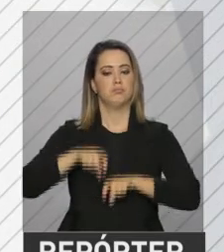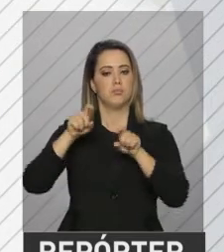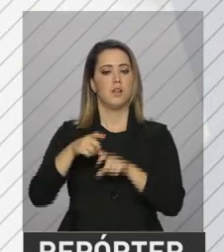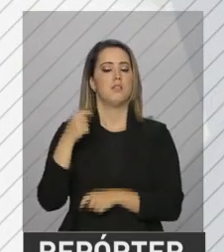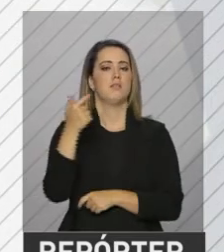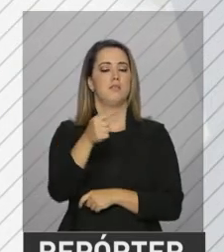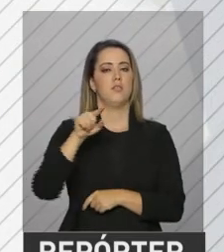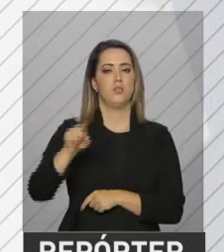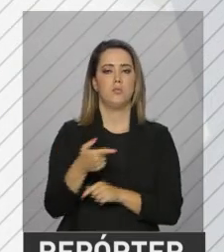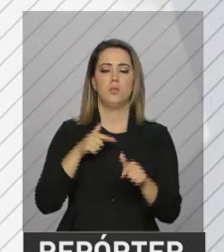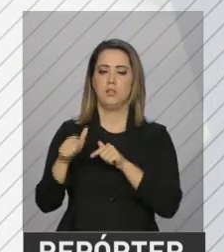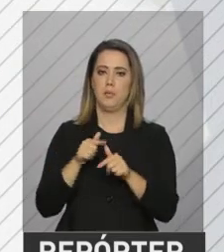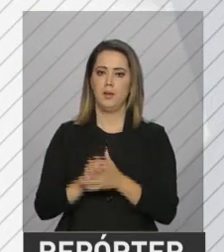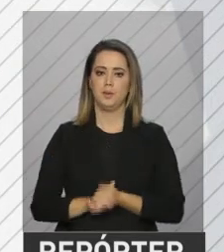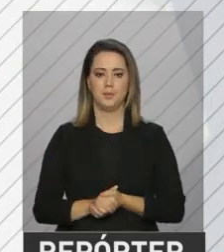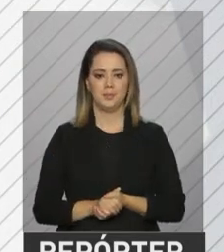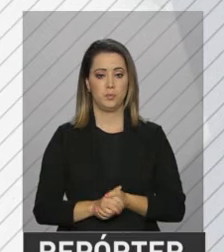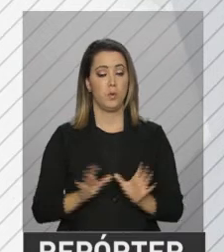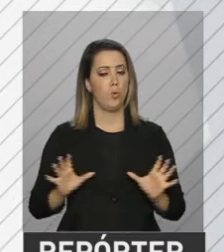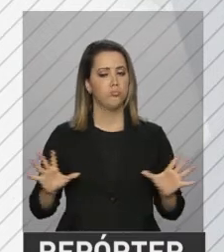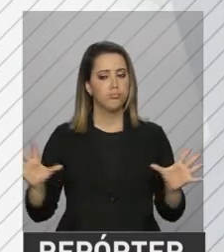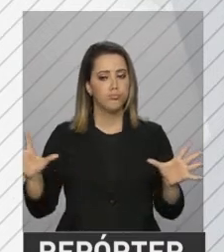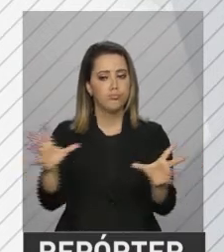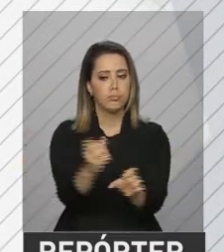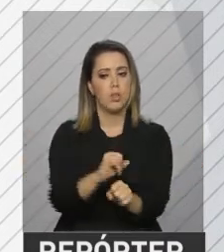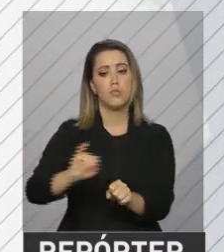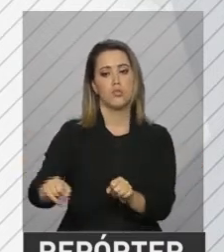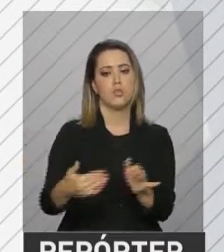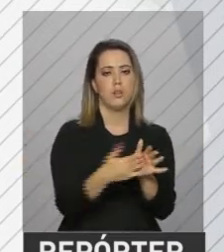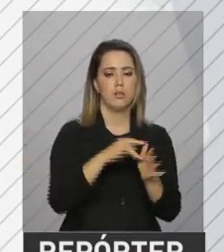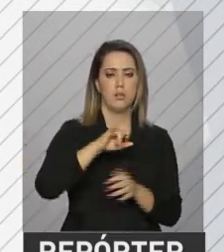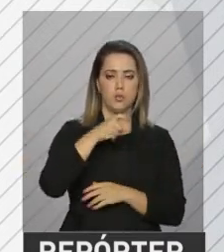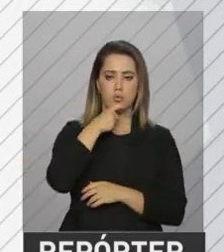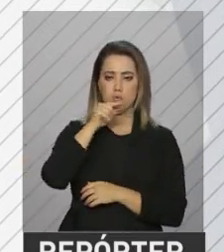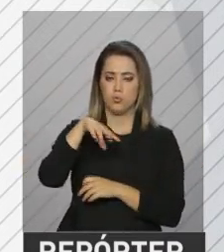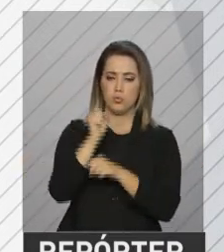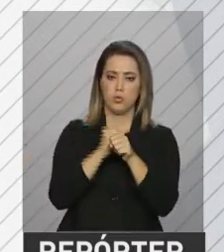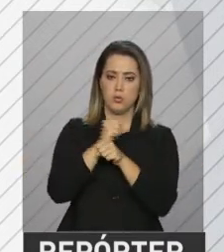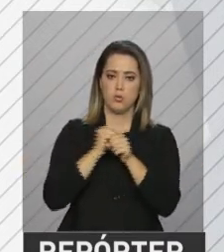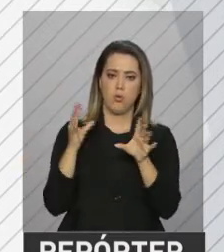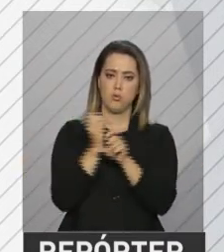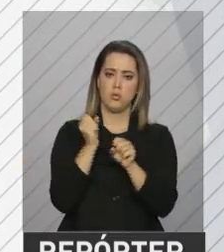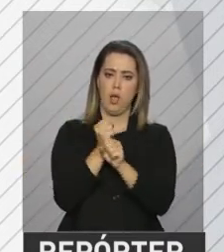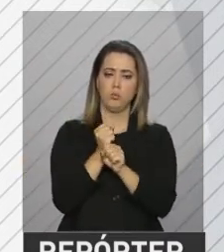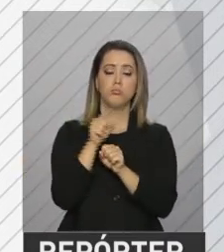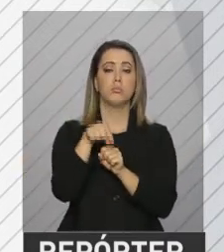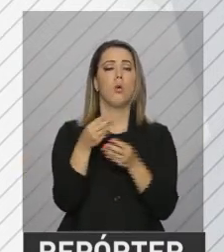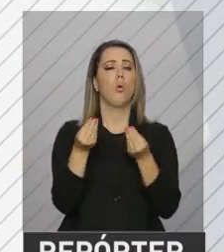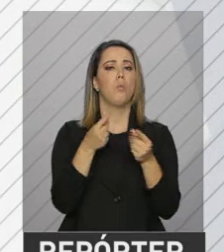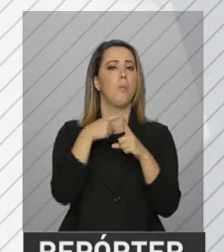7 mil postos no mês de julho no acumulado de janeiro a julho de 2017 o saldo de vagas de emprego é